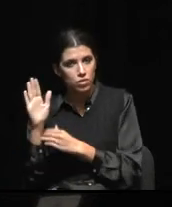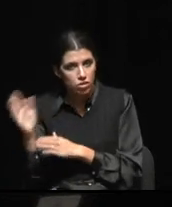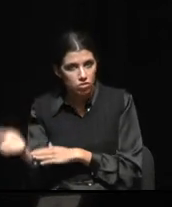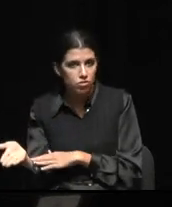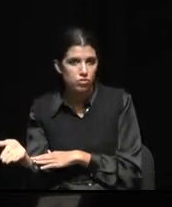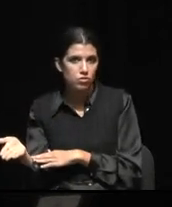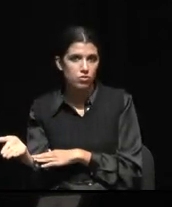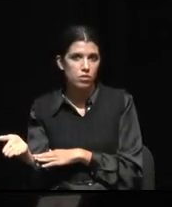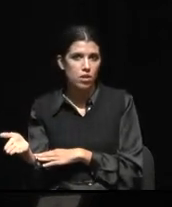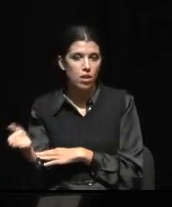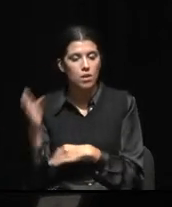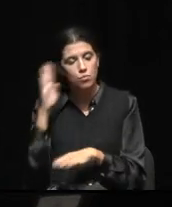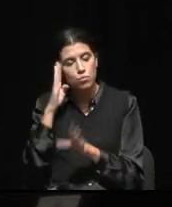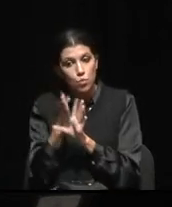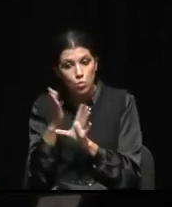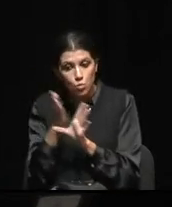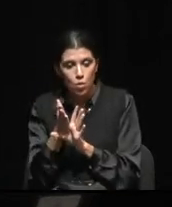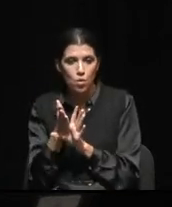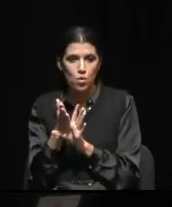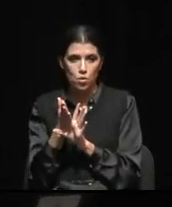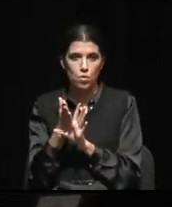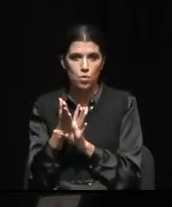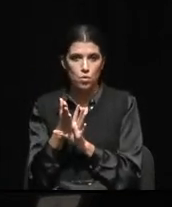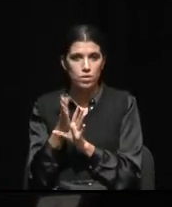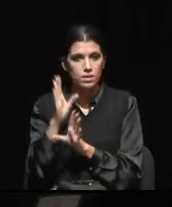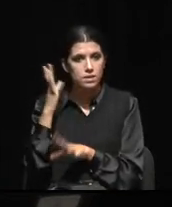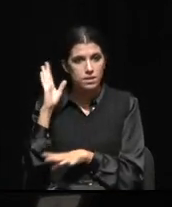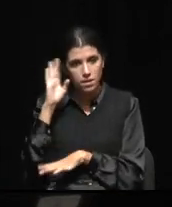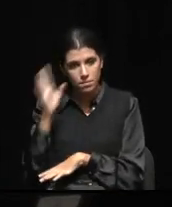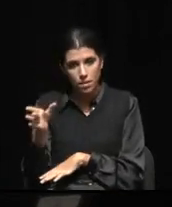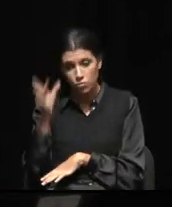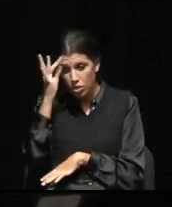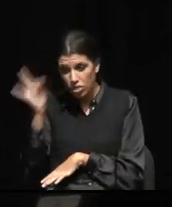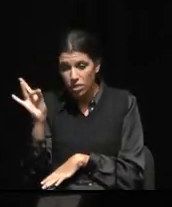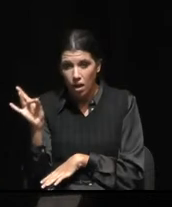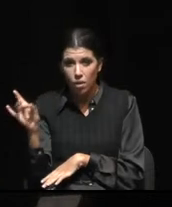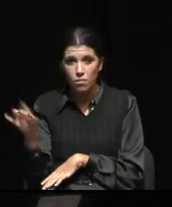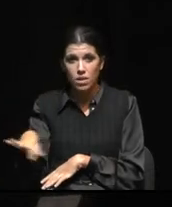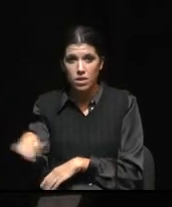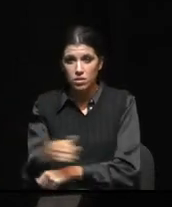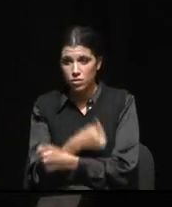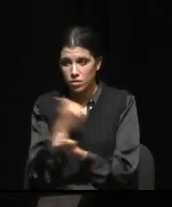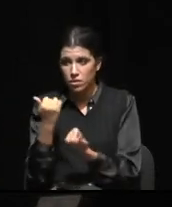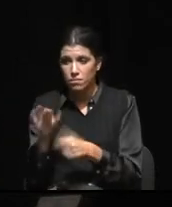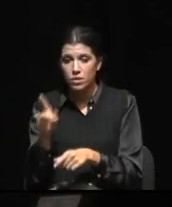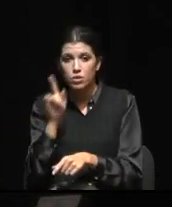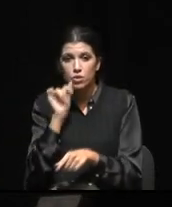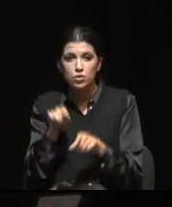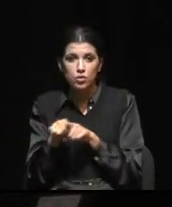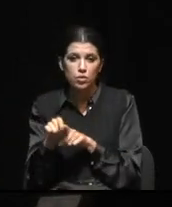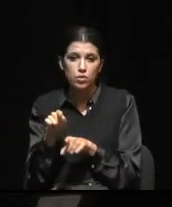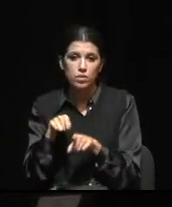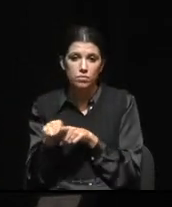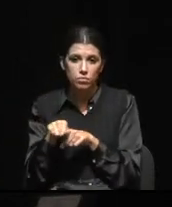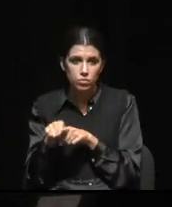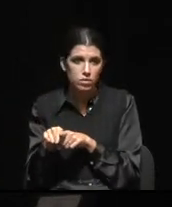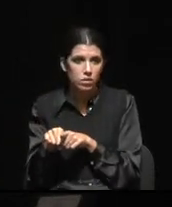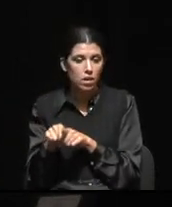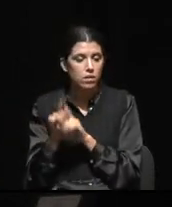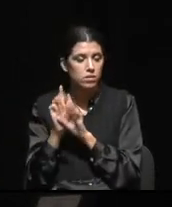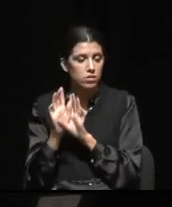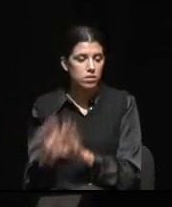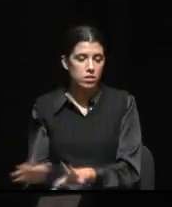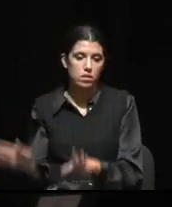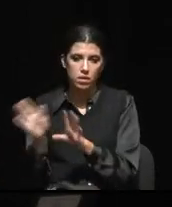sabemos bem a sua fixação sabemos dos pesadelos que tem com a zona da cidade mas Senado devo lhe assegurar que e fique